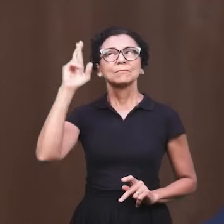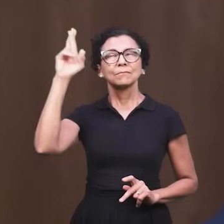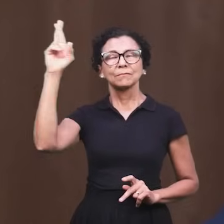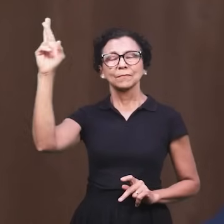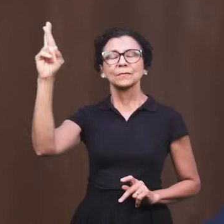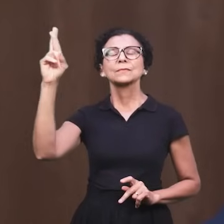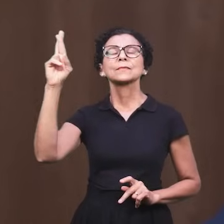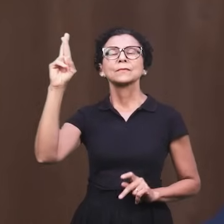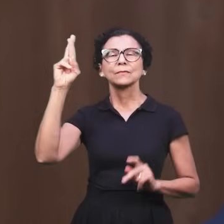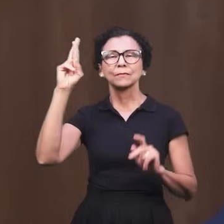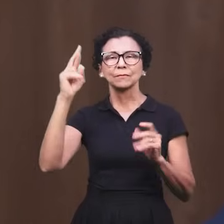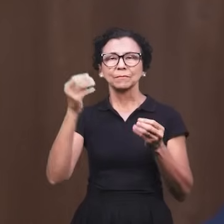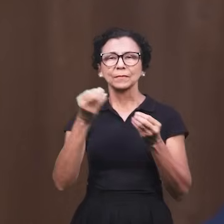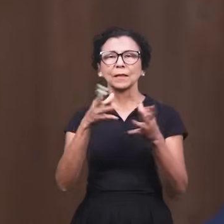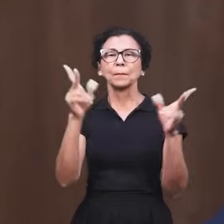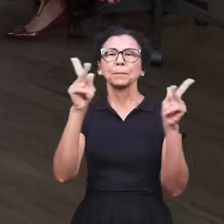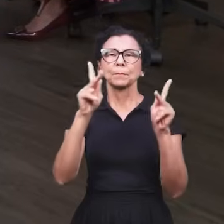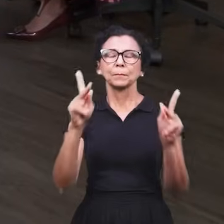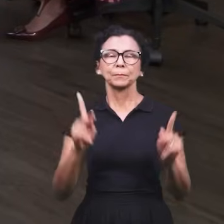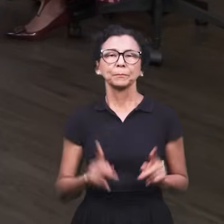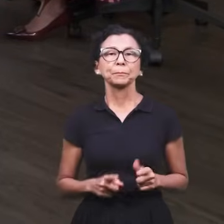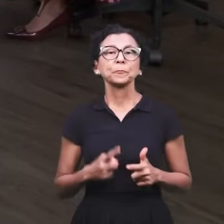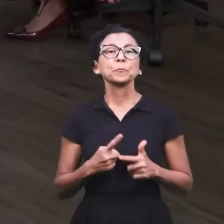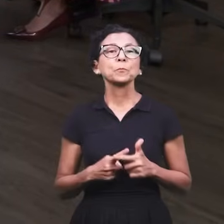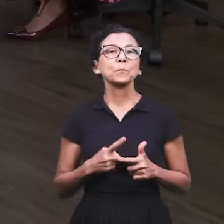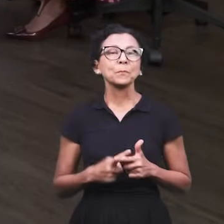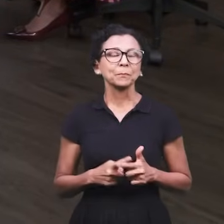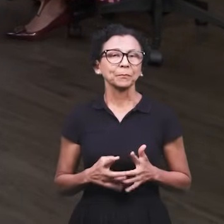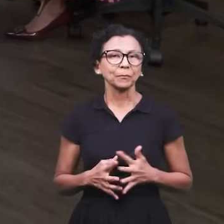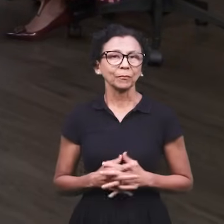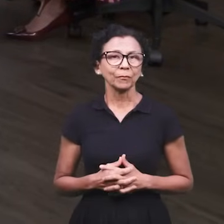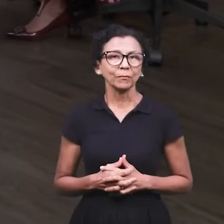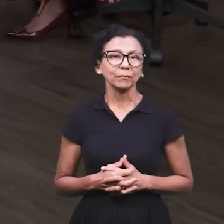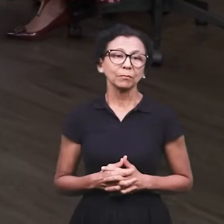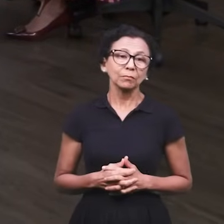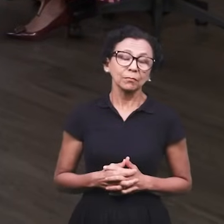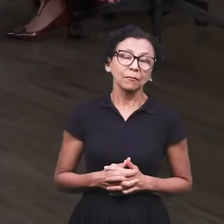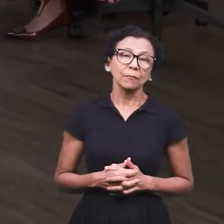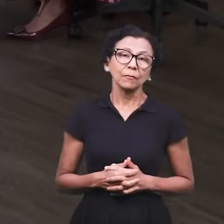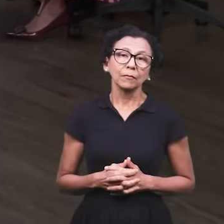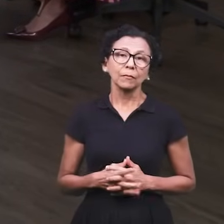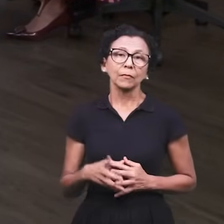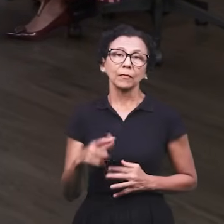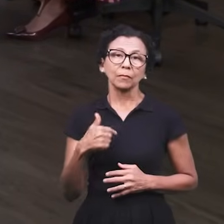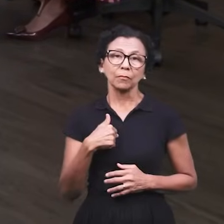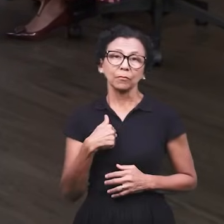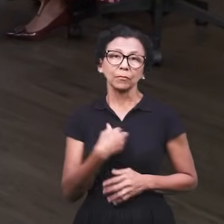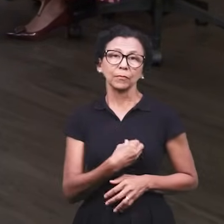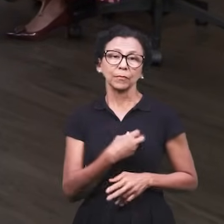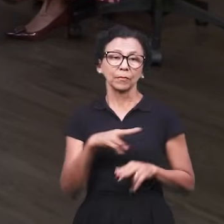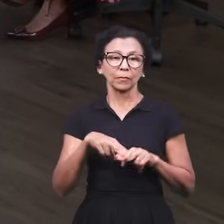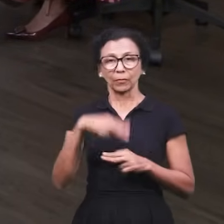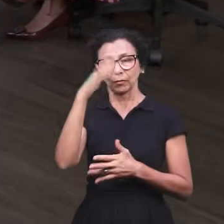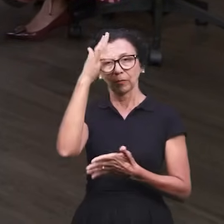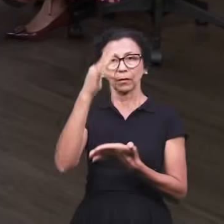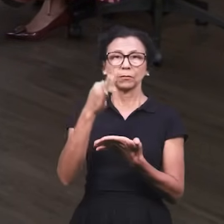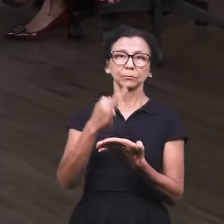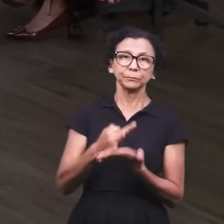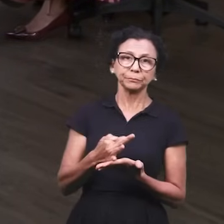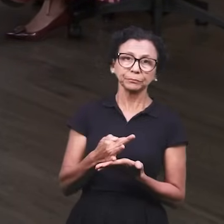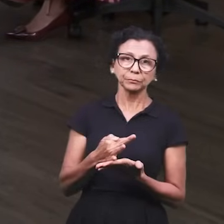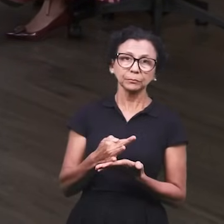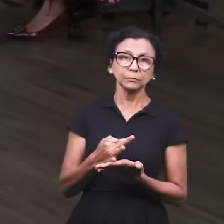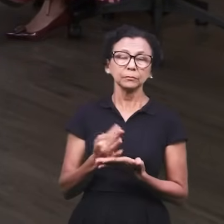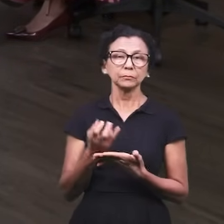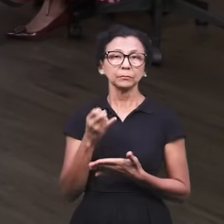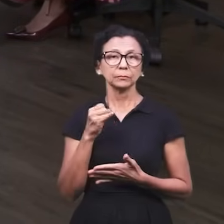conservar. E por que o Senhor vai conservar? O Senhor vai conservar à medida que eu vivo a fé. Então, se